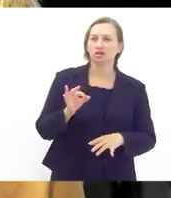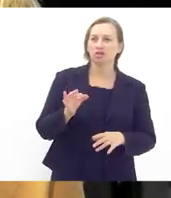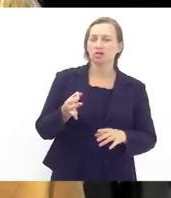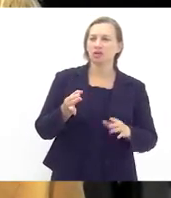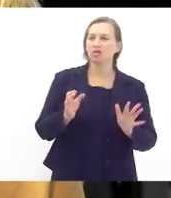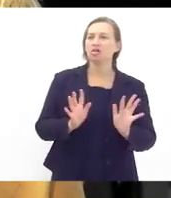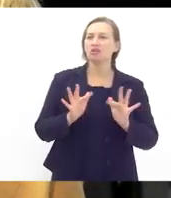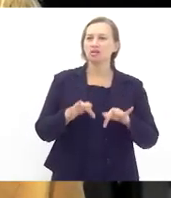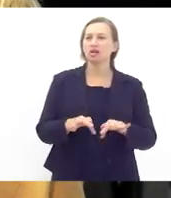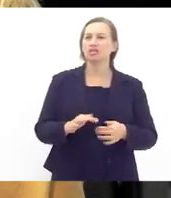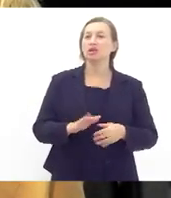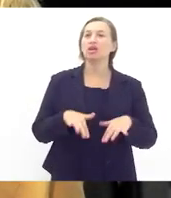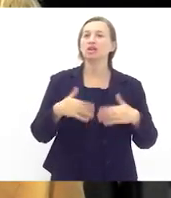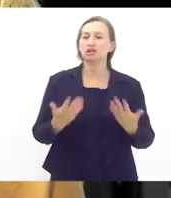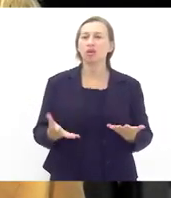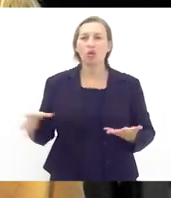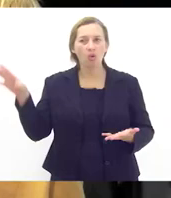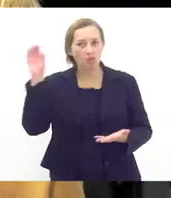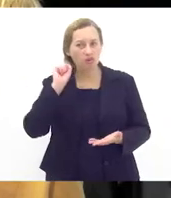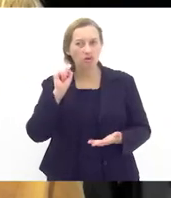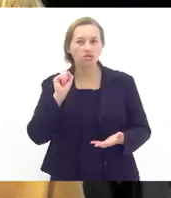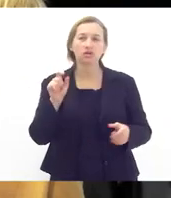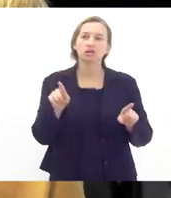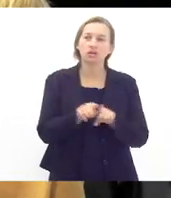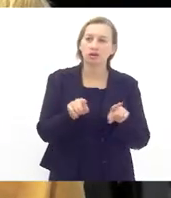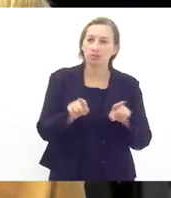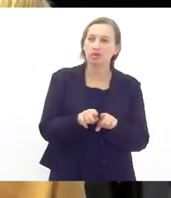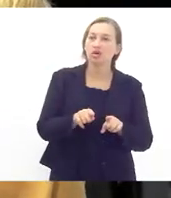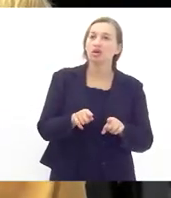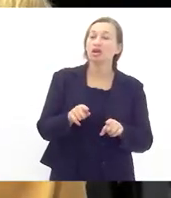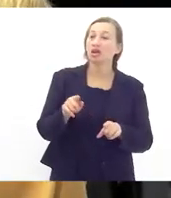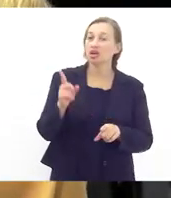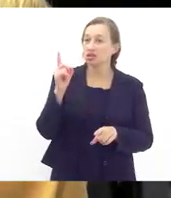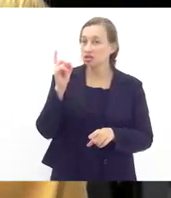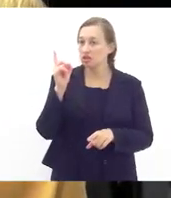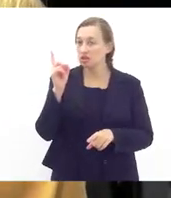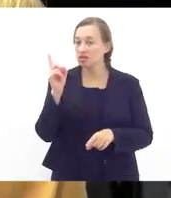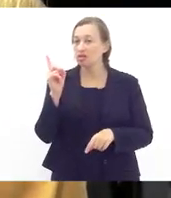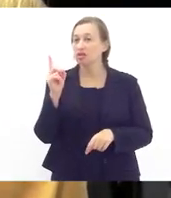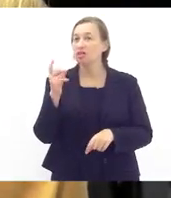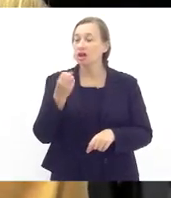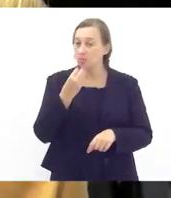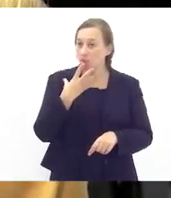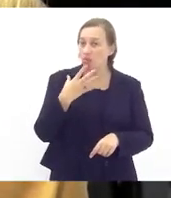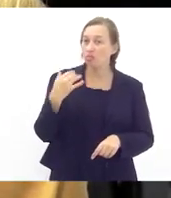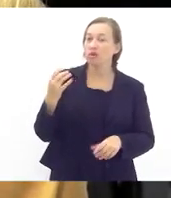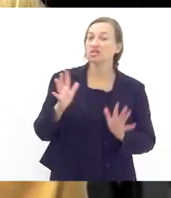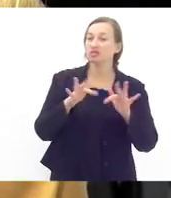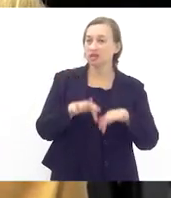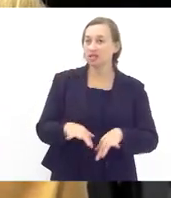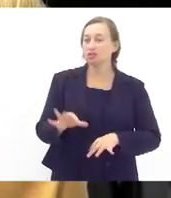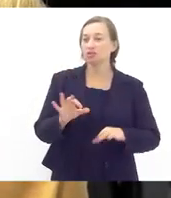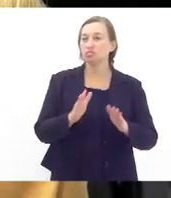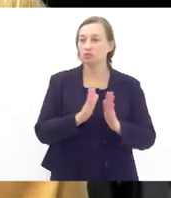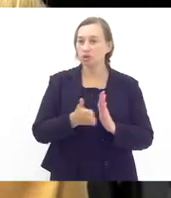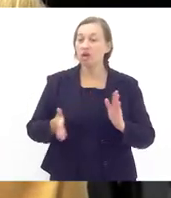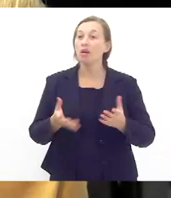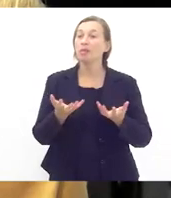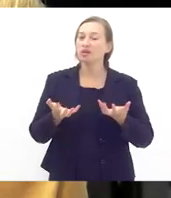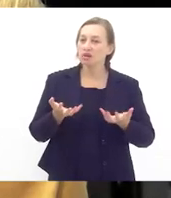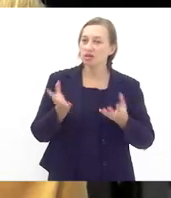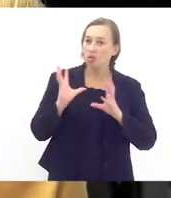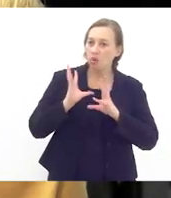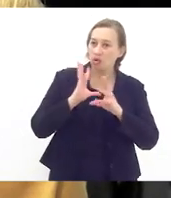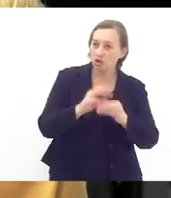reta final nessa caminhada então ouví-los também é muito caro para essa finalização de processo mas eu vou tentar